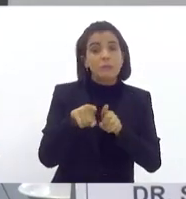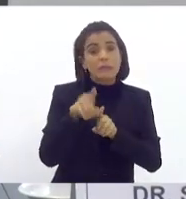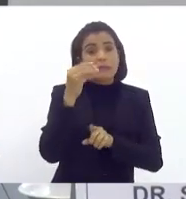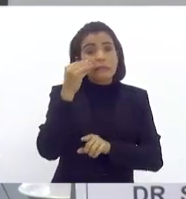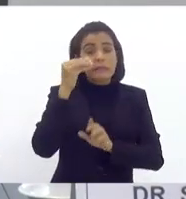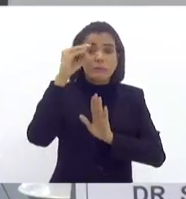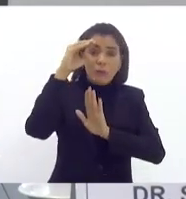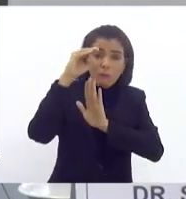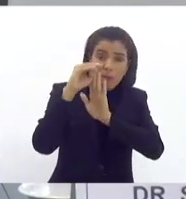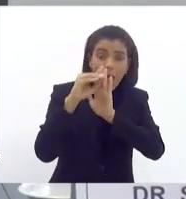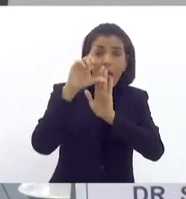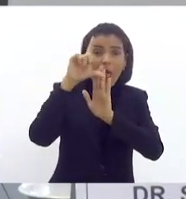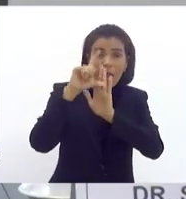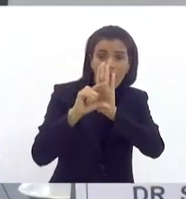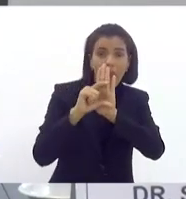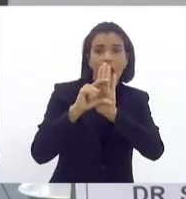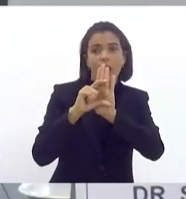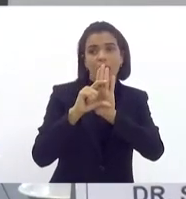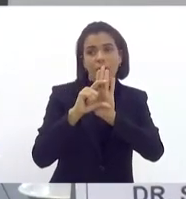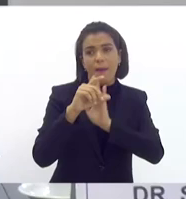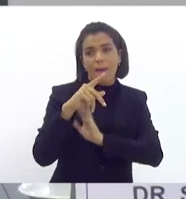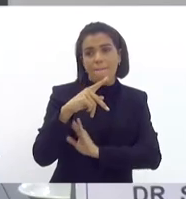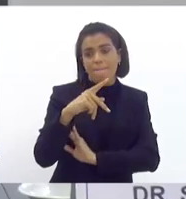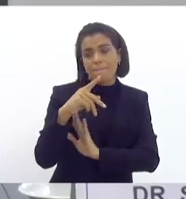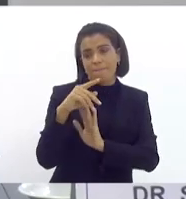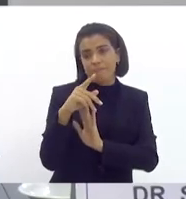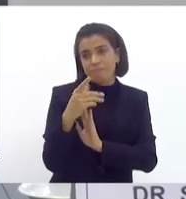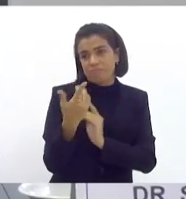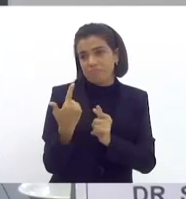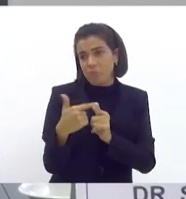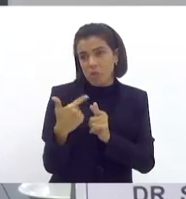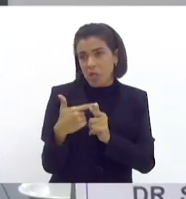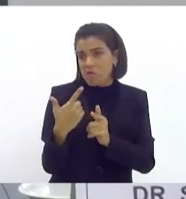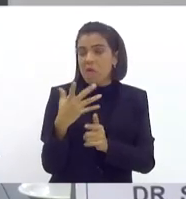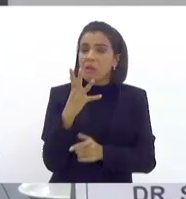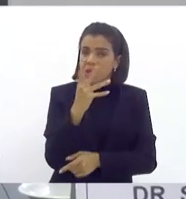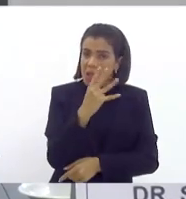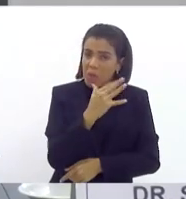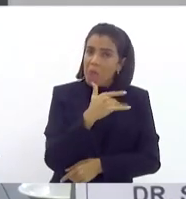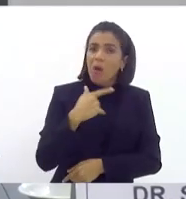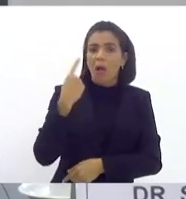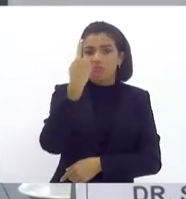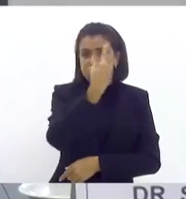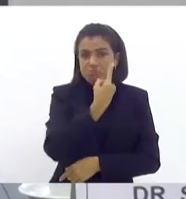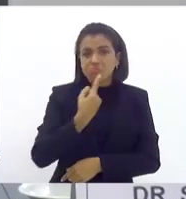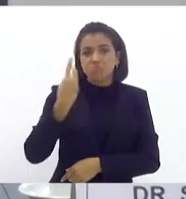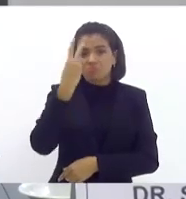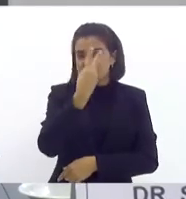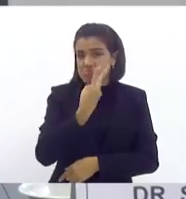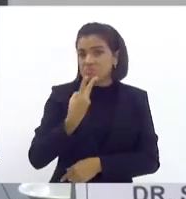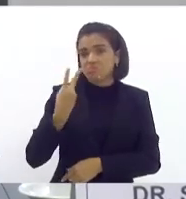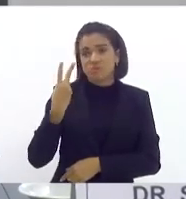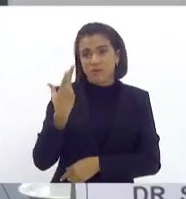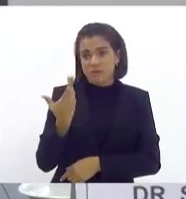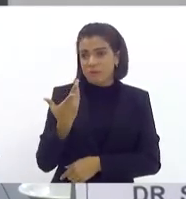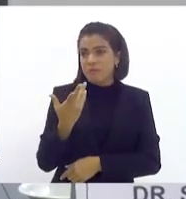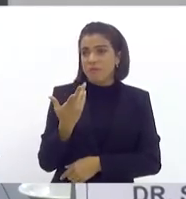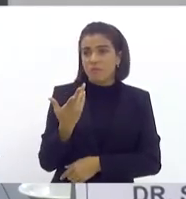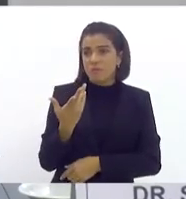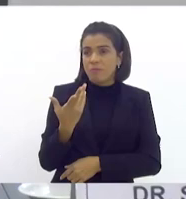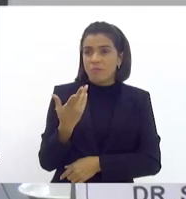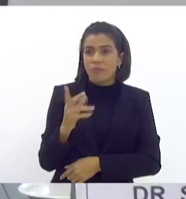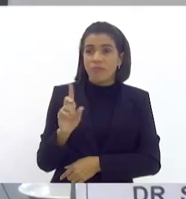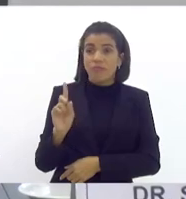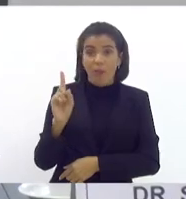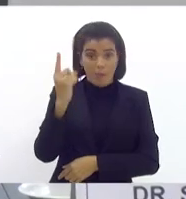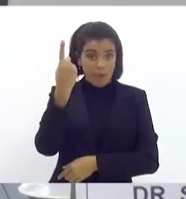porque é uma discussão que vai adentrar aí durante um bom tempo. Porque não aí vai logo em, a gente discutir, não vai em regime de urgência, né? Vai em